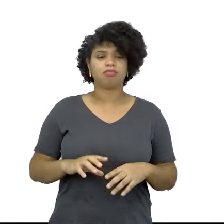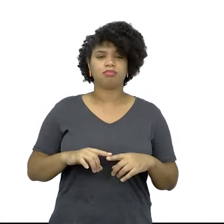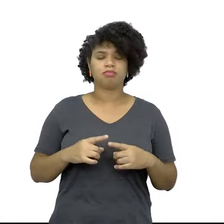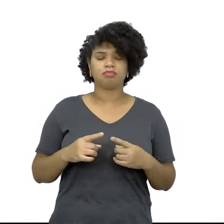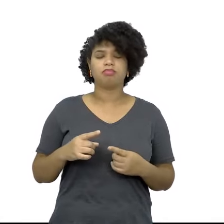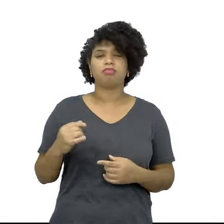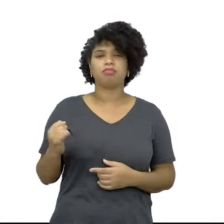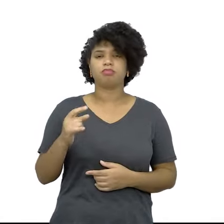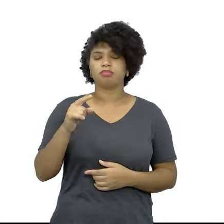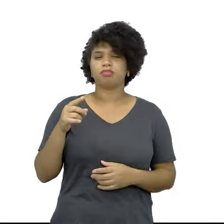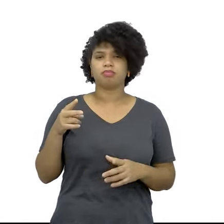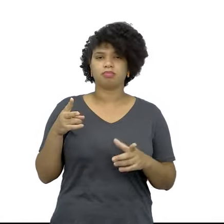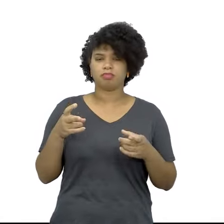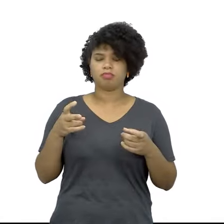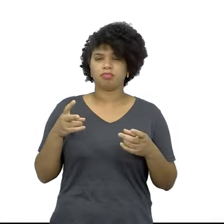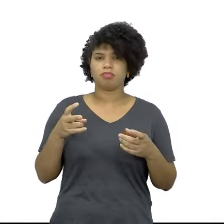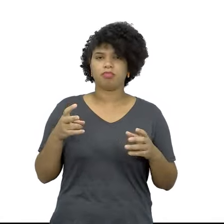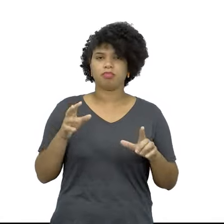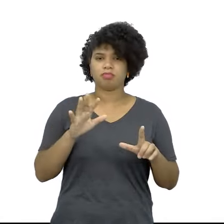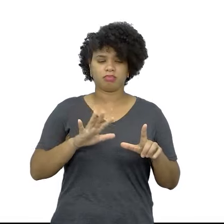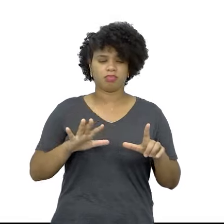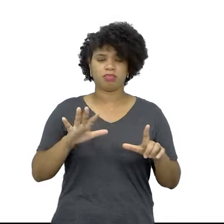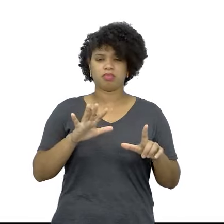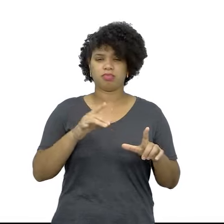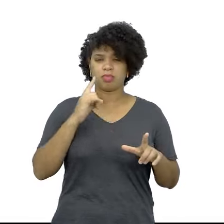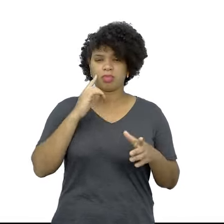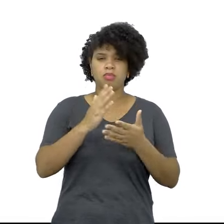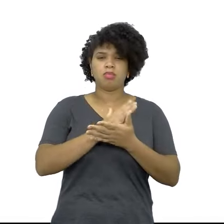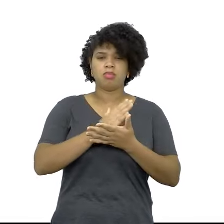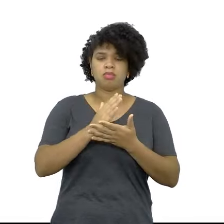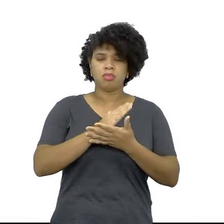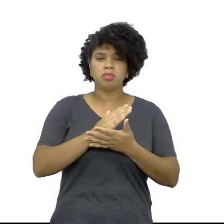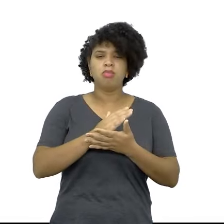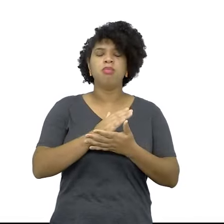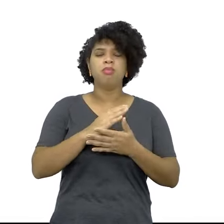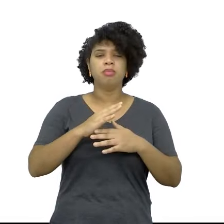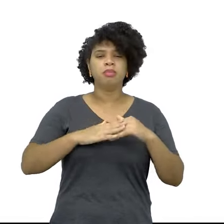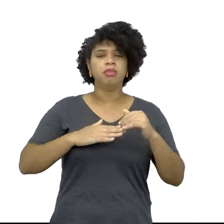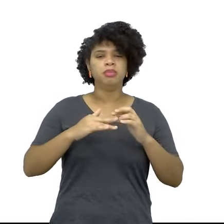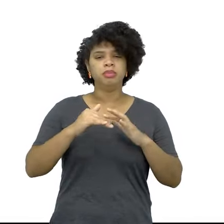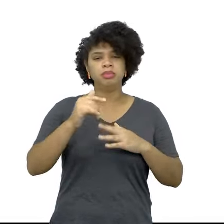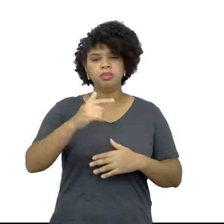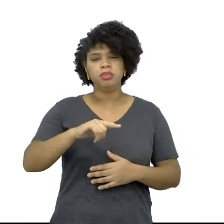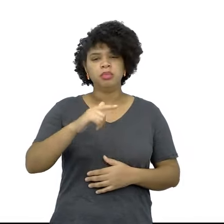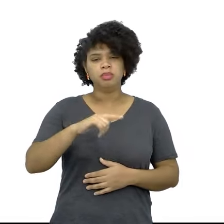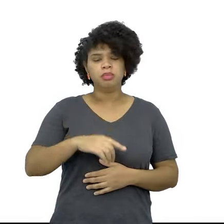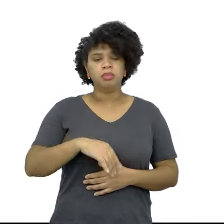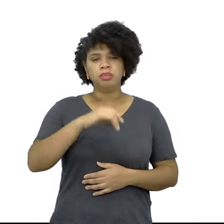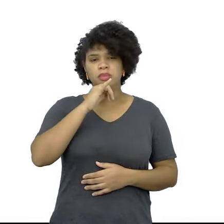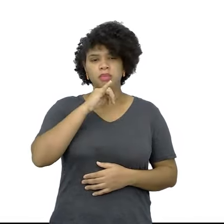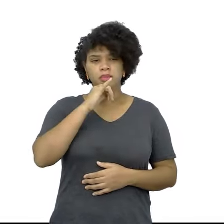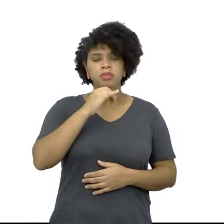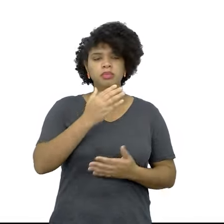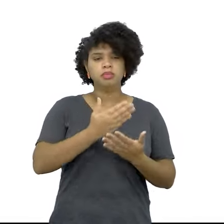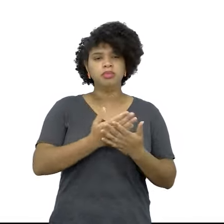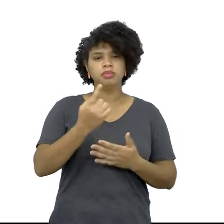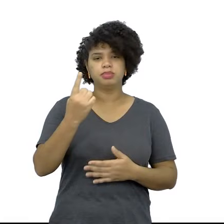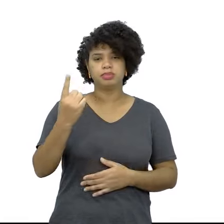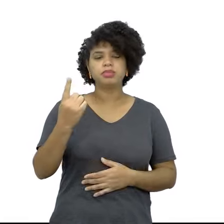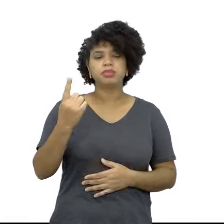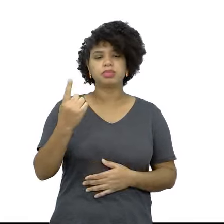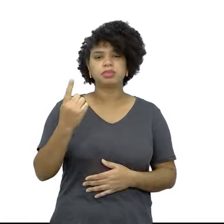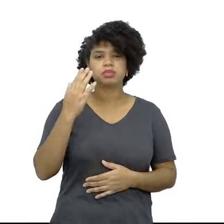vocês observem o quão algumas habilidades são recorrentes, tá? Então, a aula 1, ela traz aí